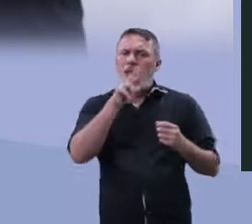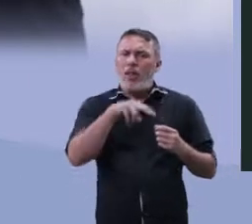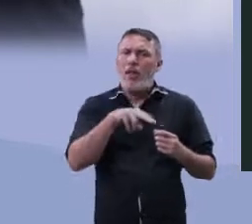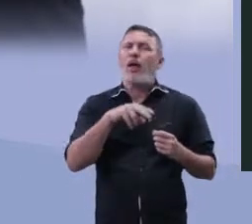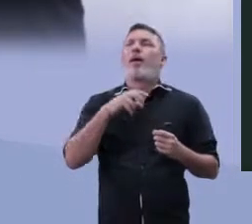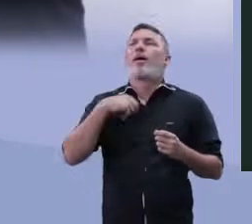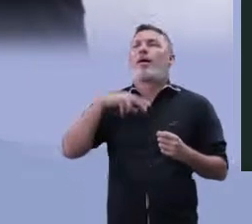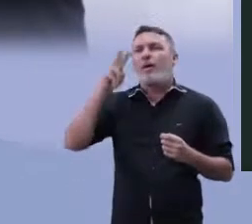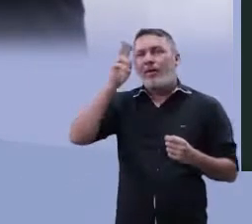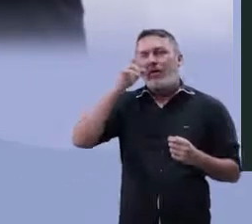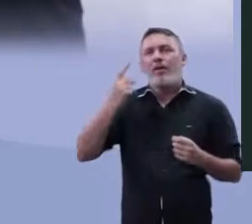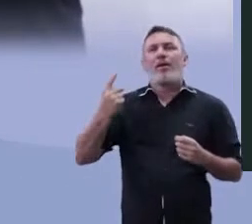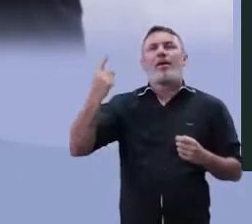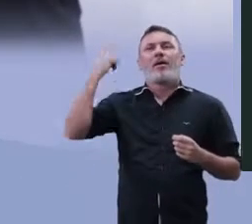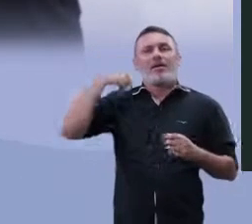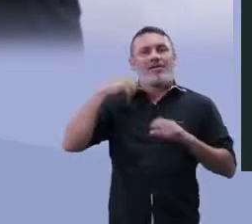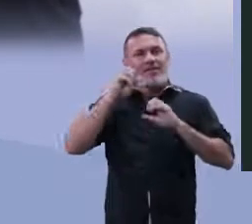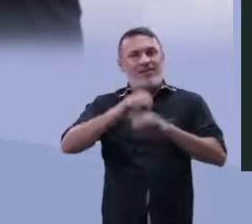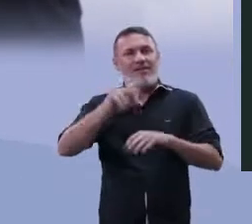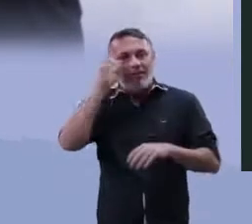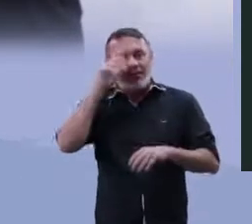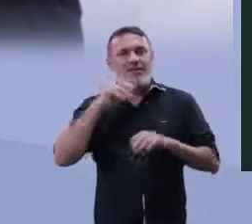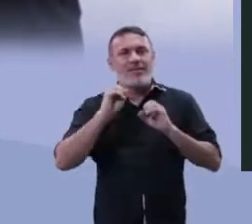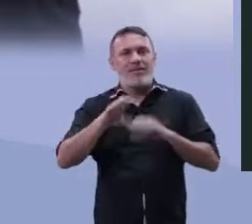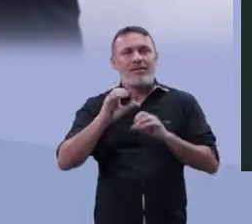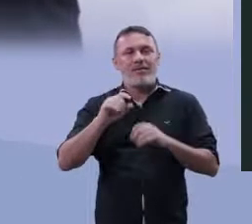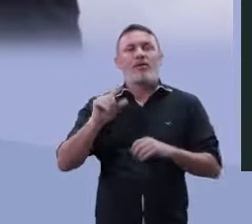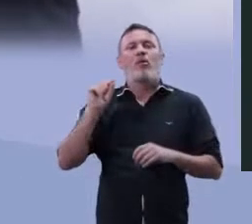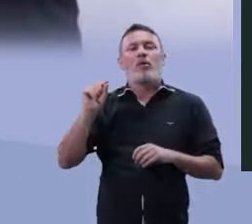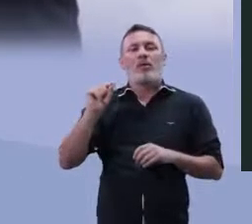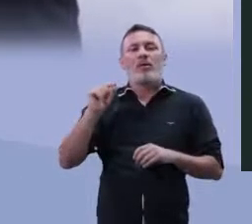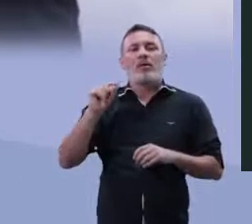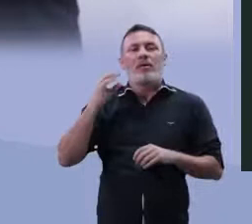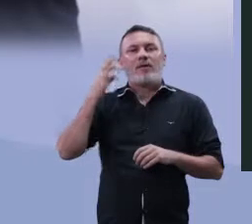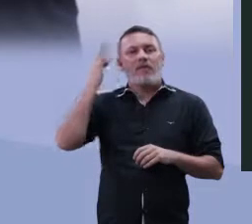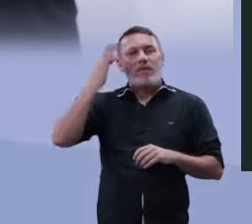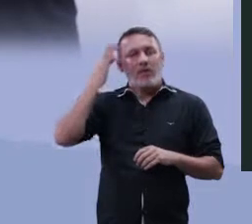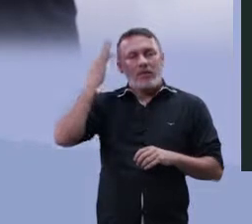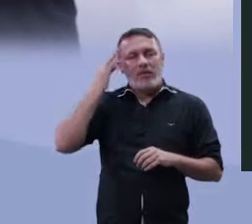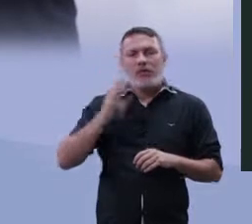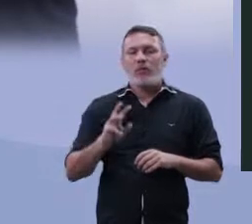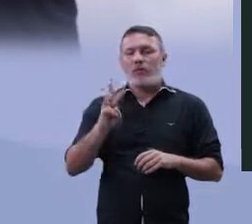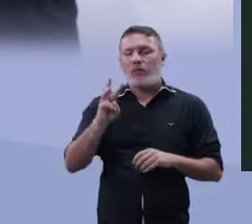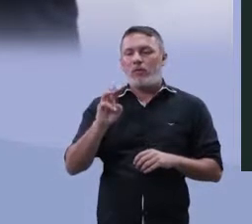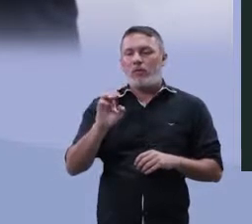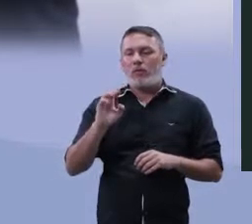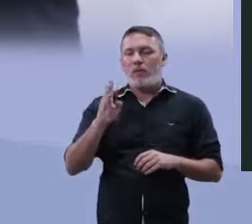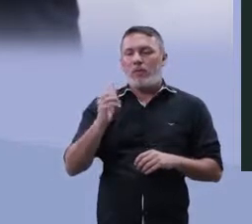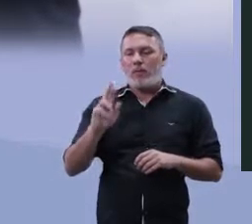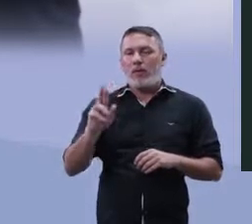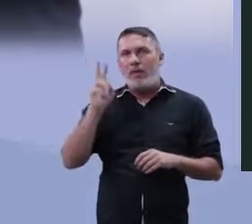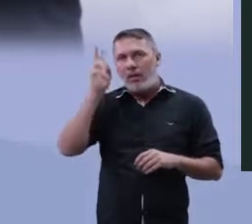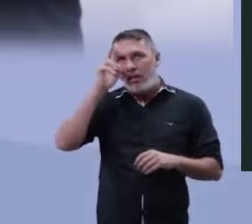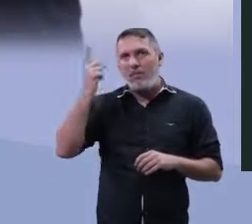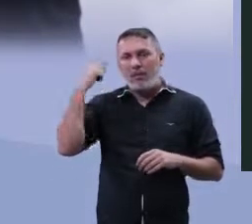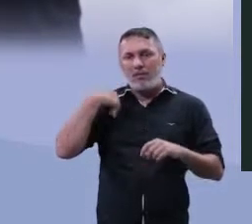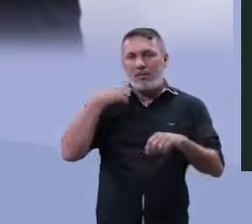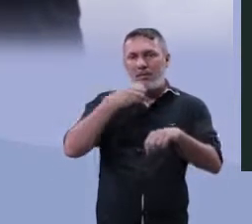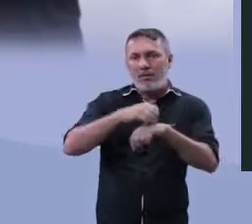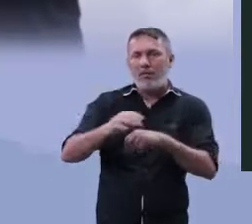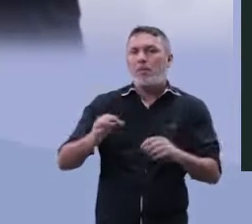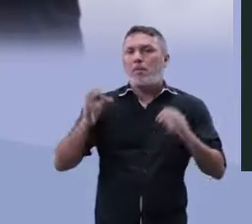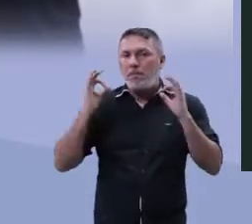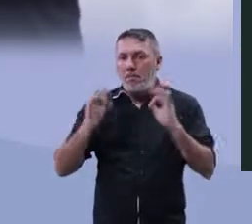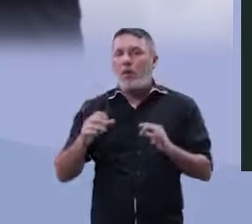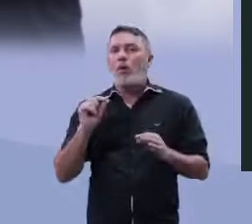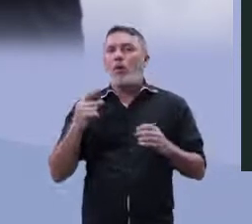Freire, relembrem, voltem lá naquela aula que nós tivemos sobre Max Weber. Né? Vamos lembrar um pouco dessa aula,